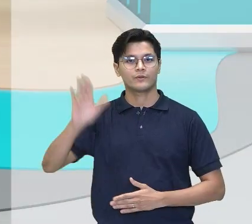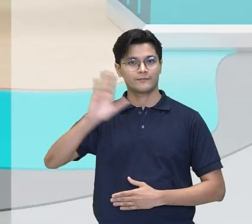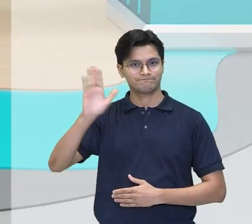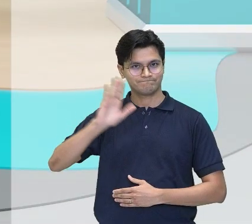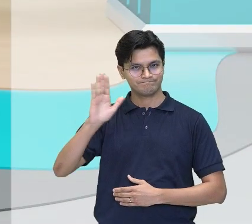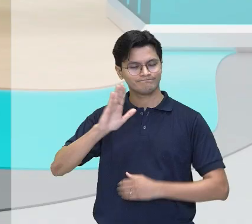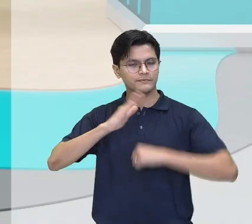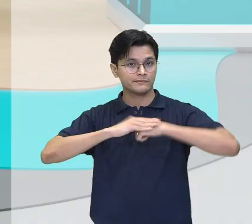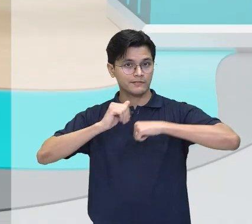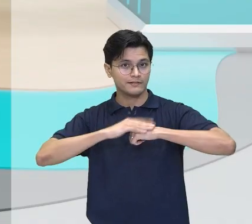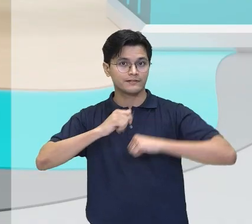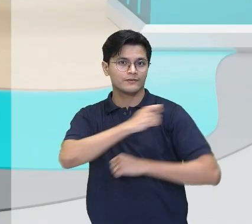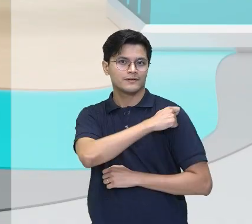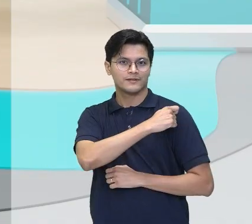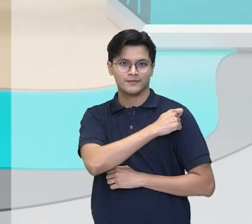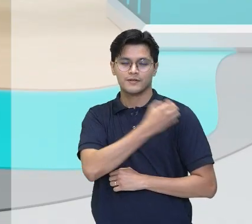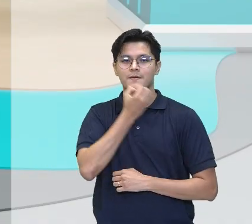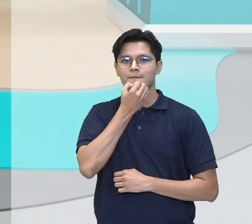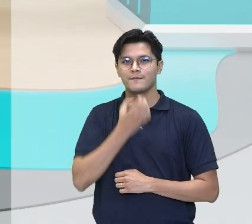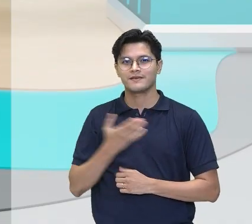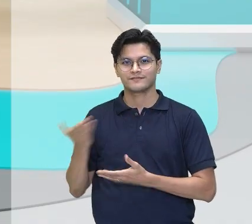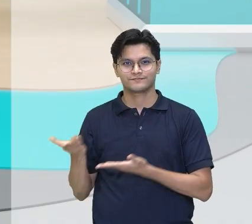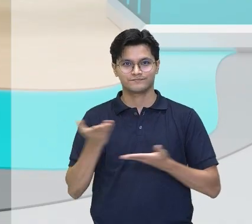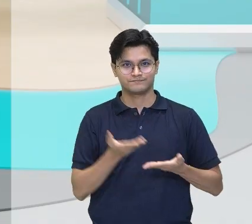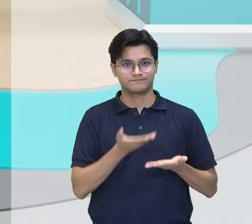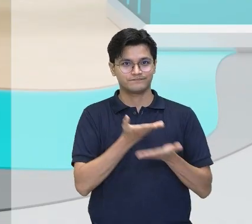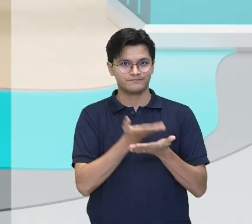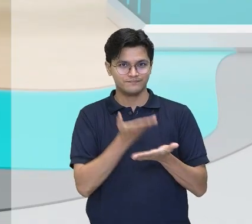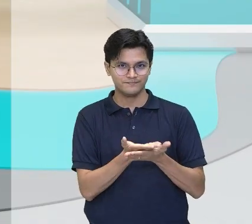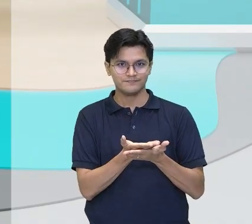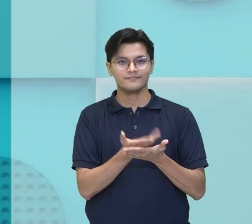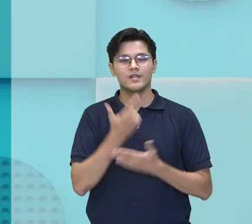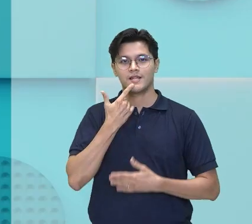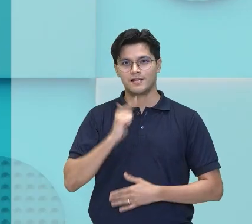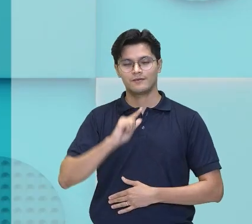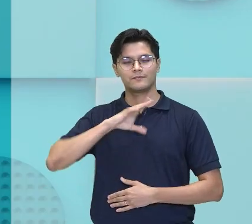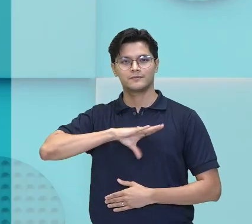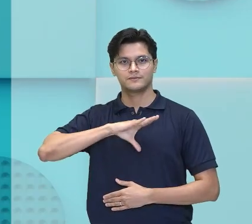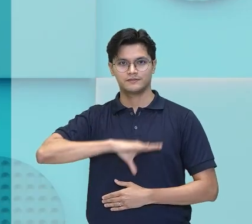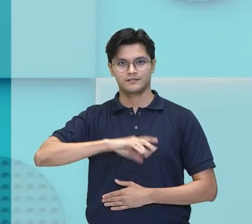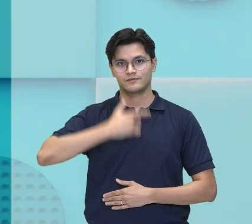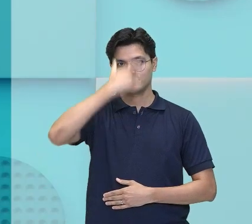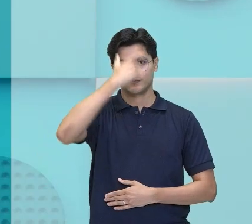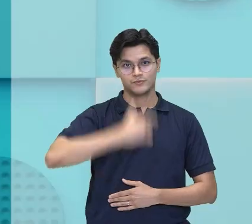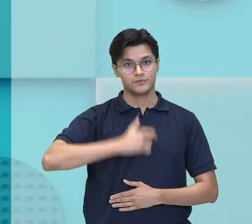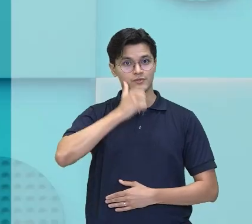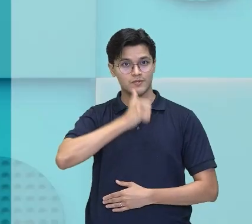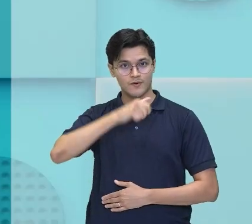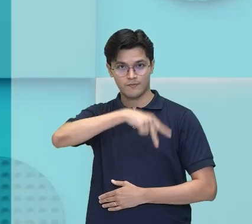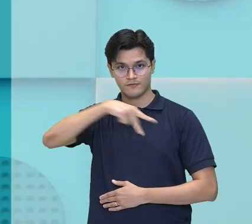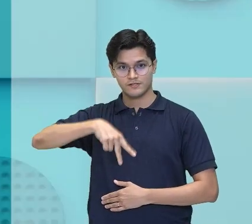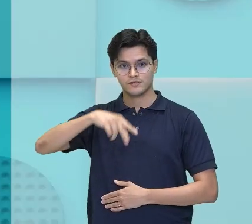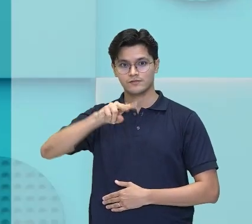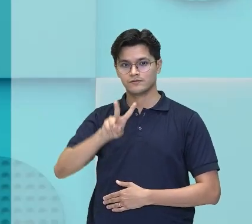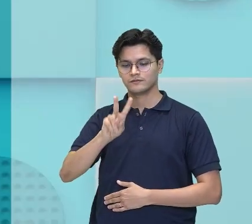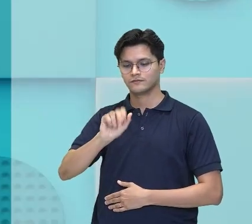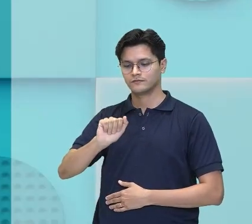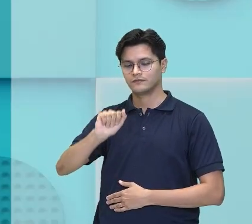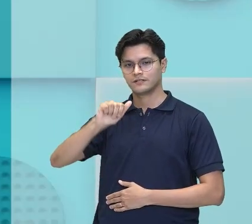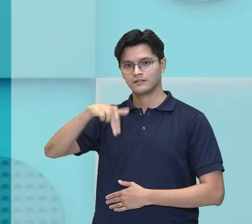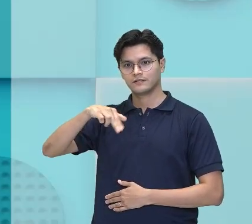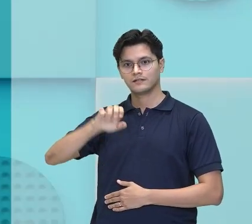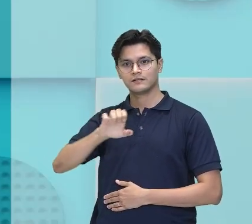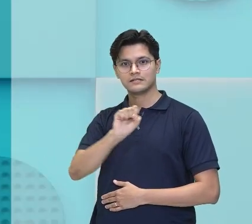queridos, sejam muito bem-vindos à nossa aula de língua portuguesa. Eu sou a professora